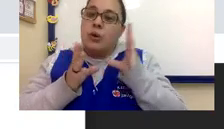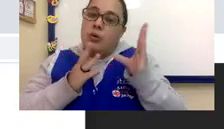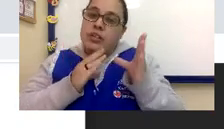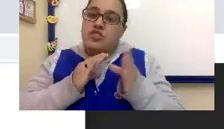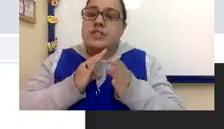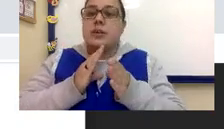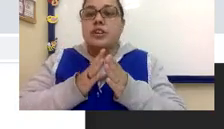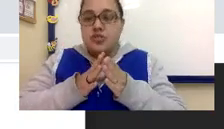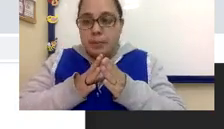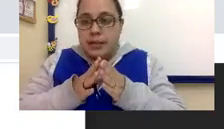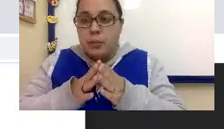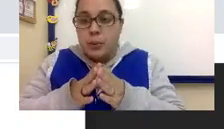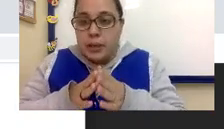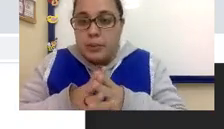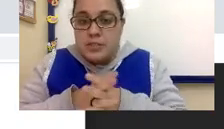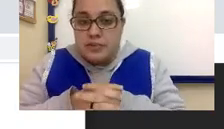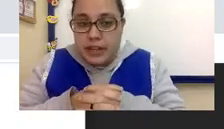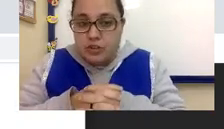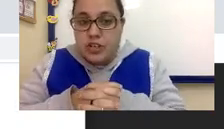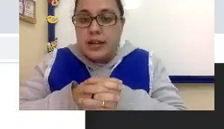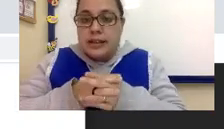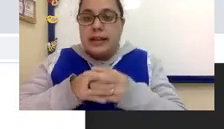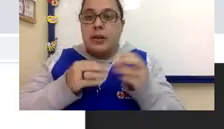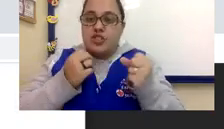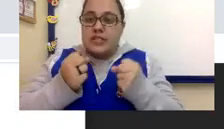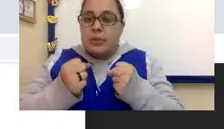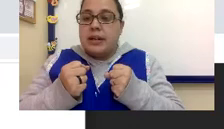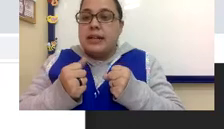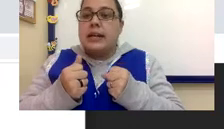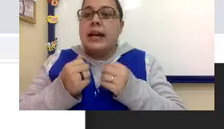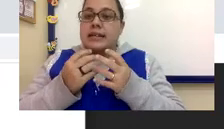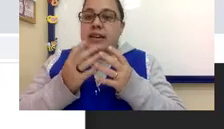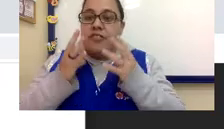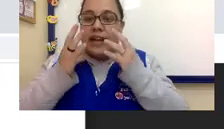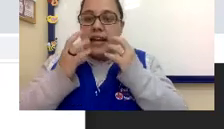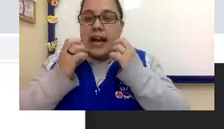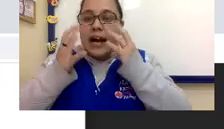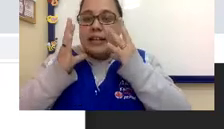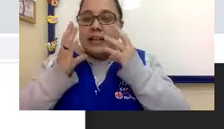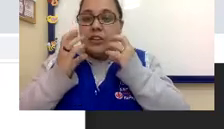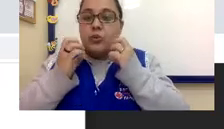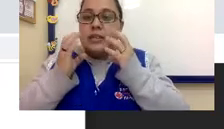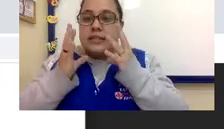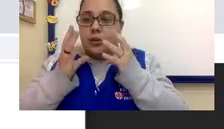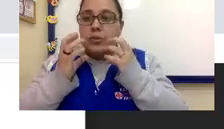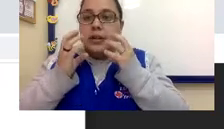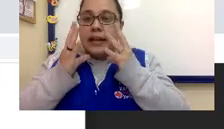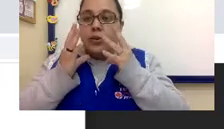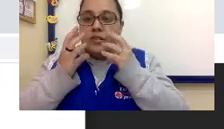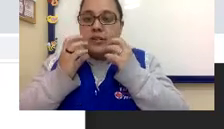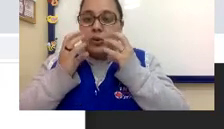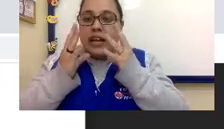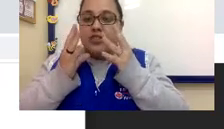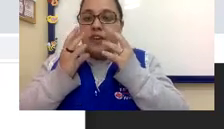Diferente de uma outra digestão que a gente vai aprender um pouquinho mais para frente, né? Então, a digestão mecânica, ela se refere à trituração,